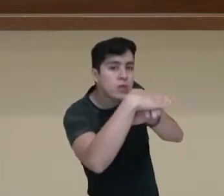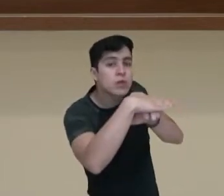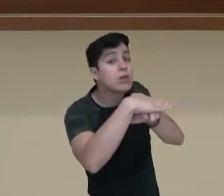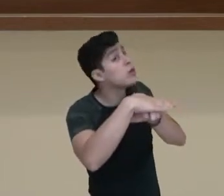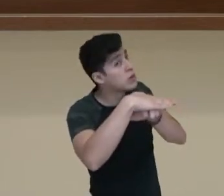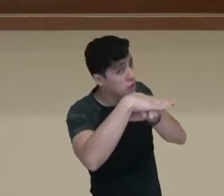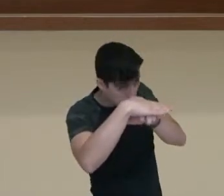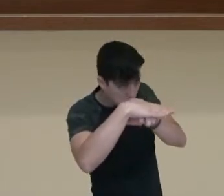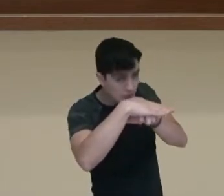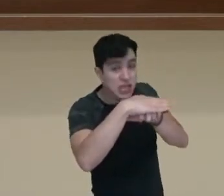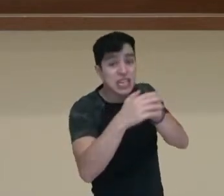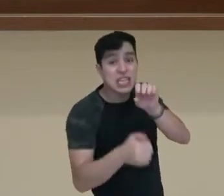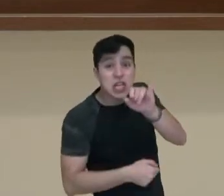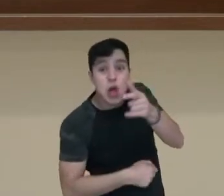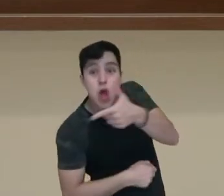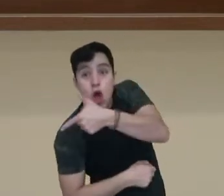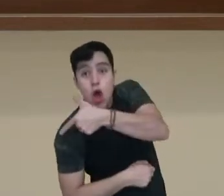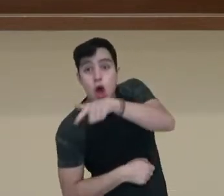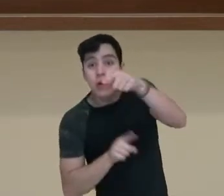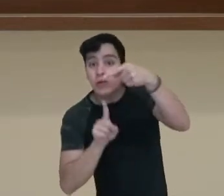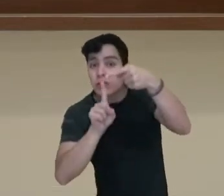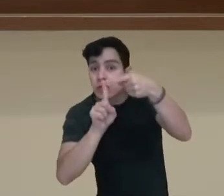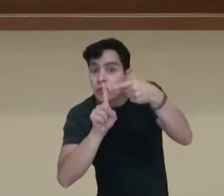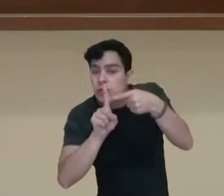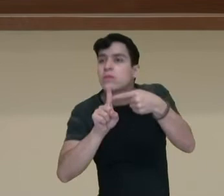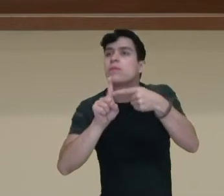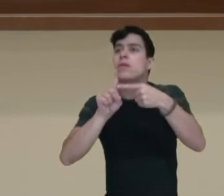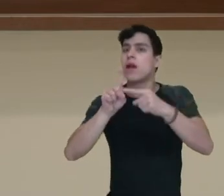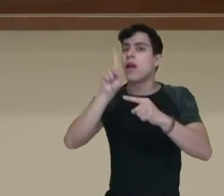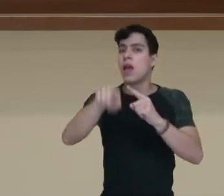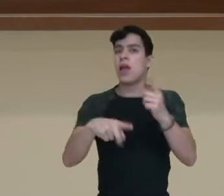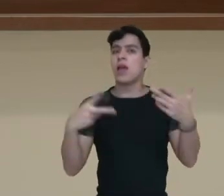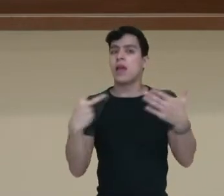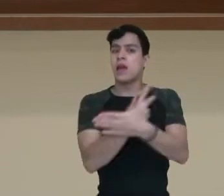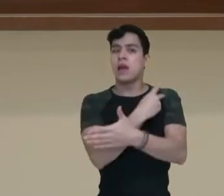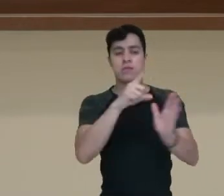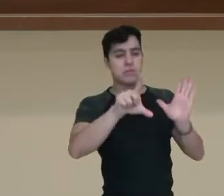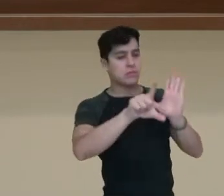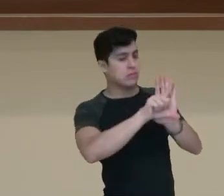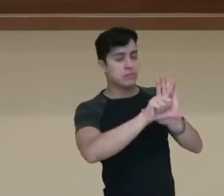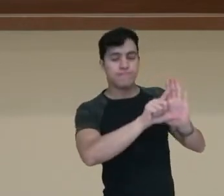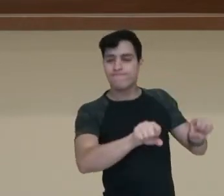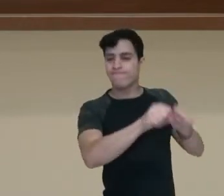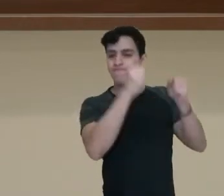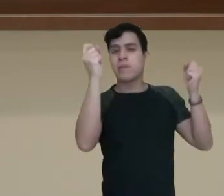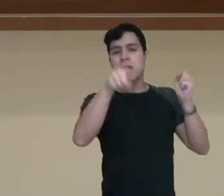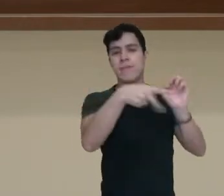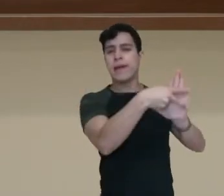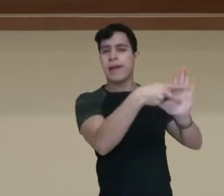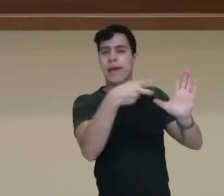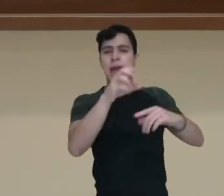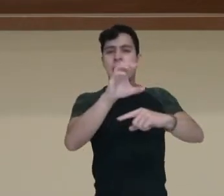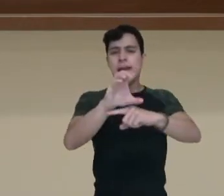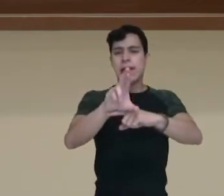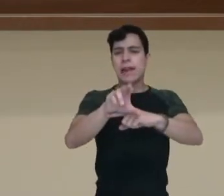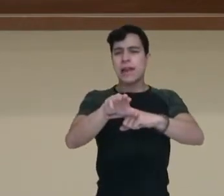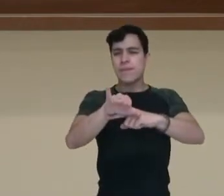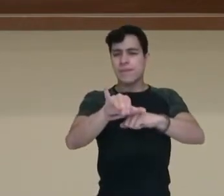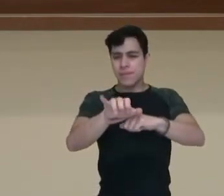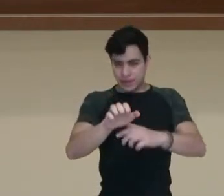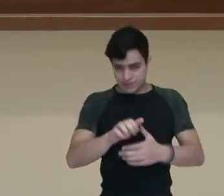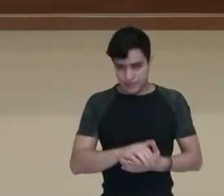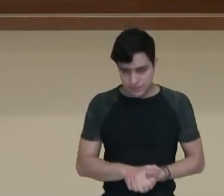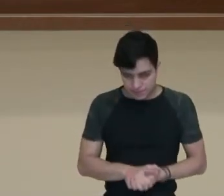isso, o que está sendo feito é um crime, é fora da lei. Não pode ser feito. Essas campanhas de combate